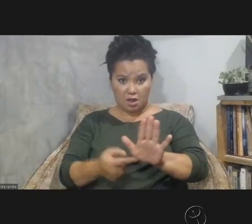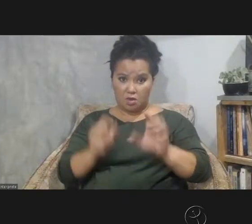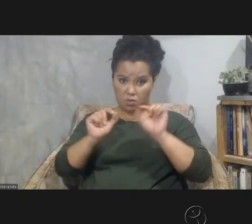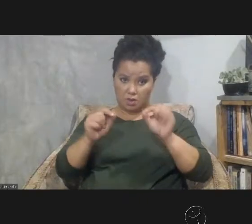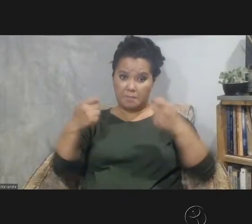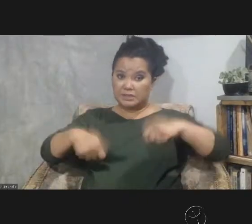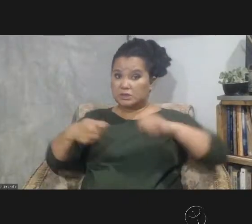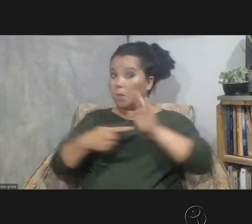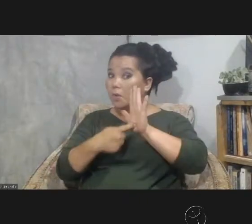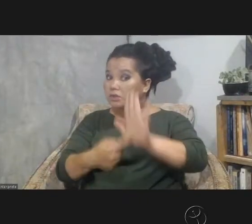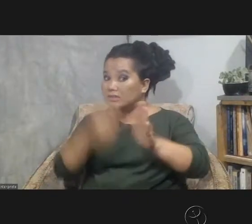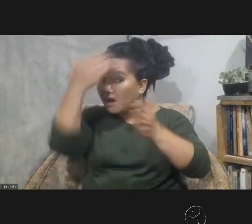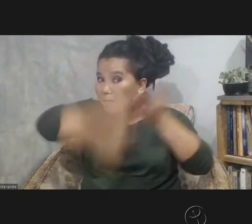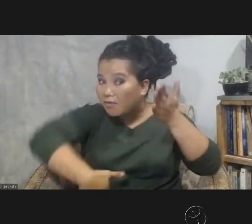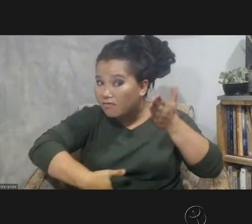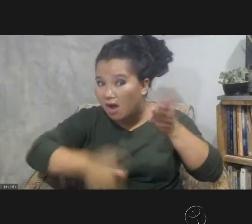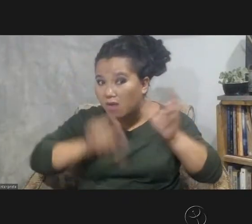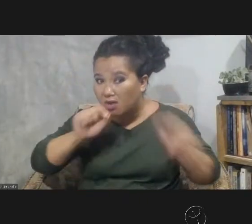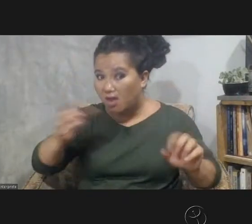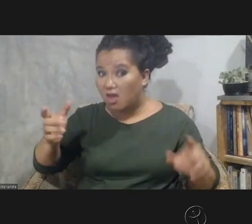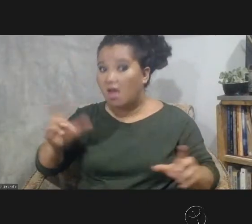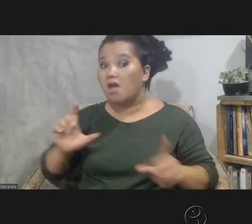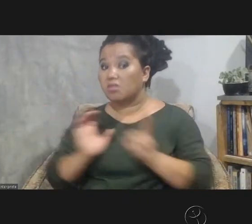crítico Stephen Collini